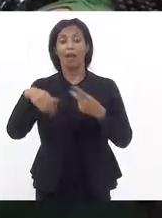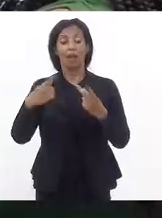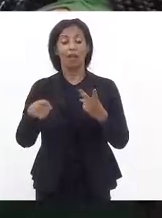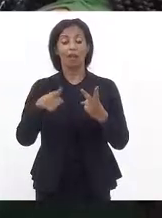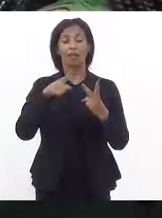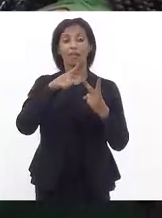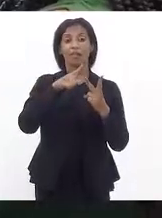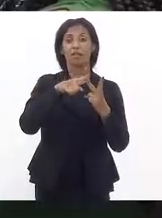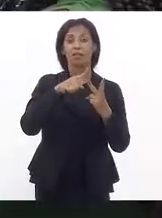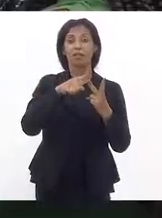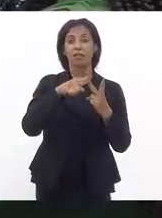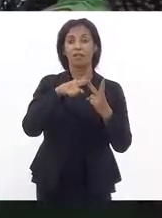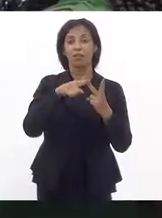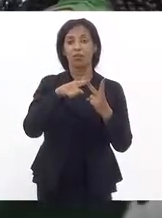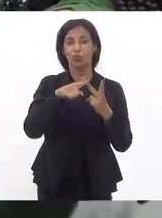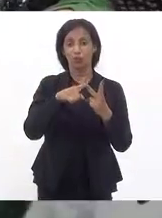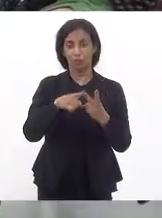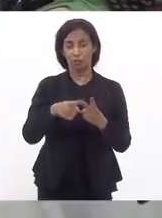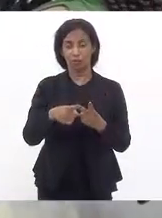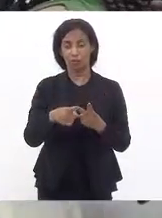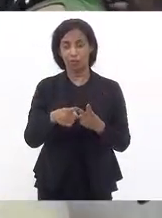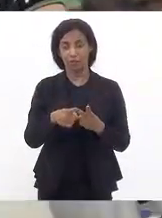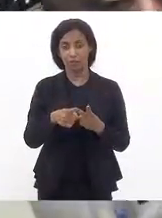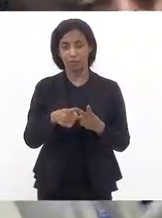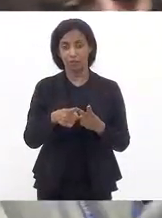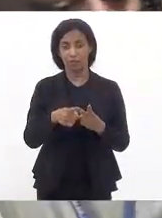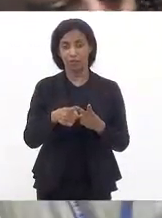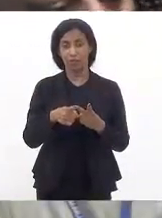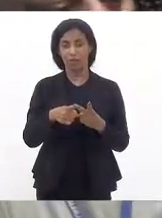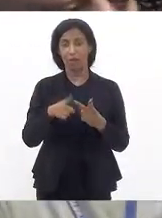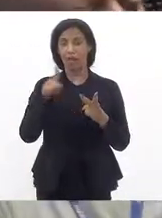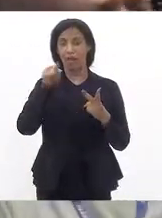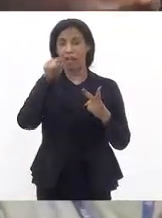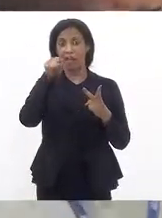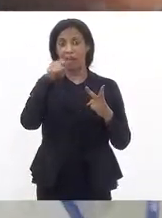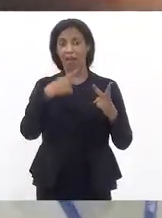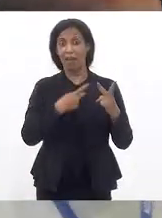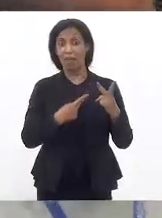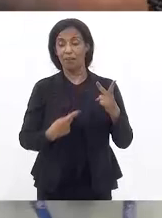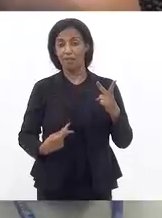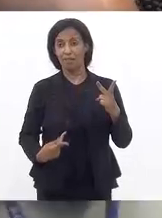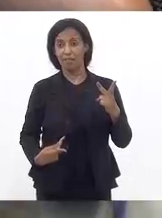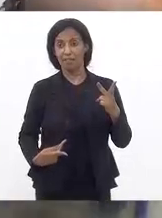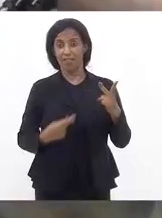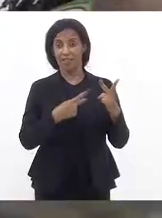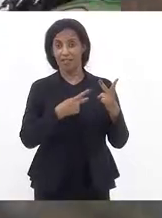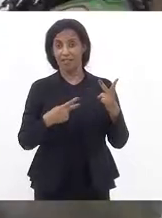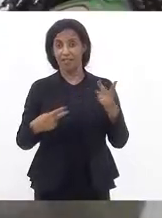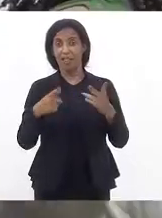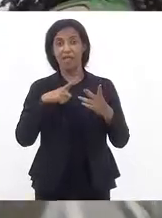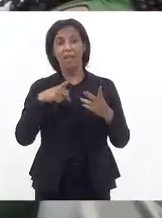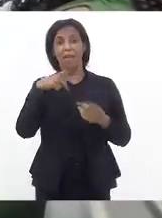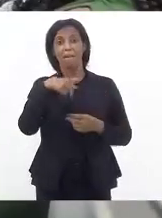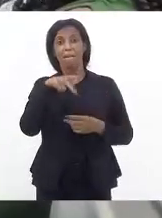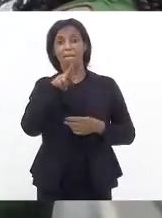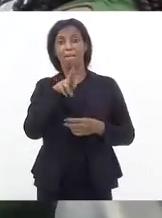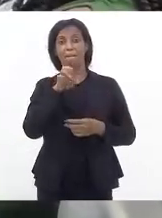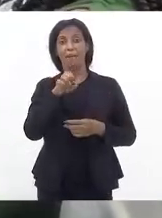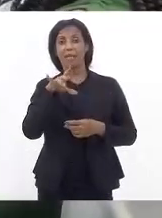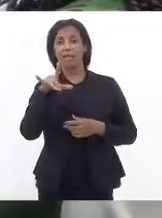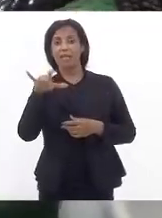resta uma segunda questão a precedente a precedente